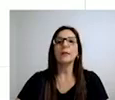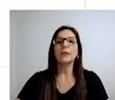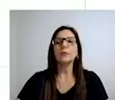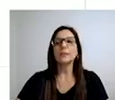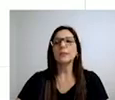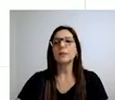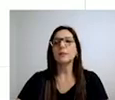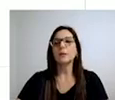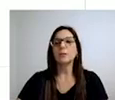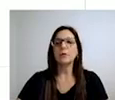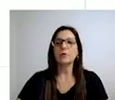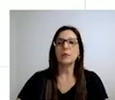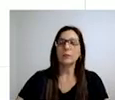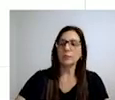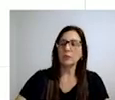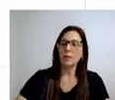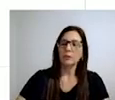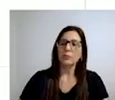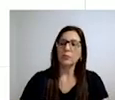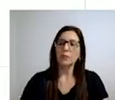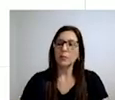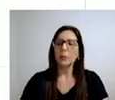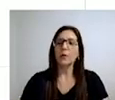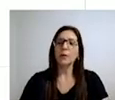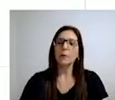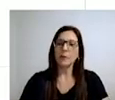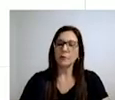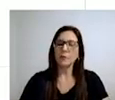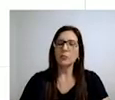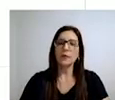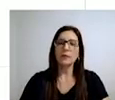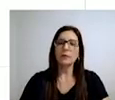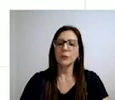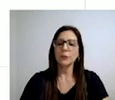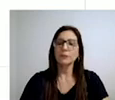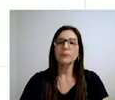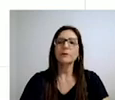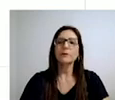os estames, onde tem os grãos de pólen e a parte masculina da flor.